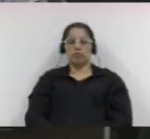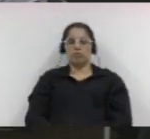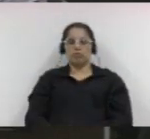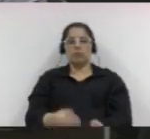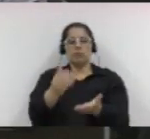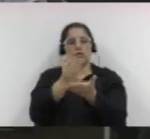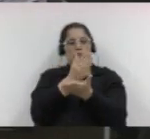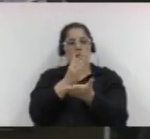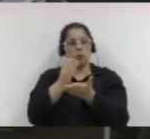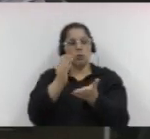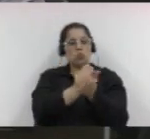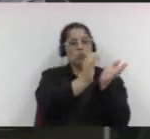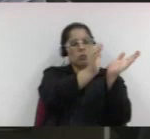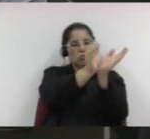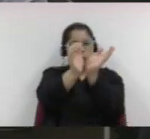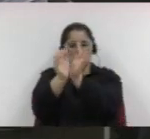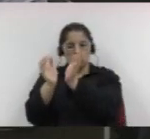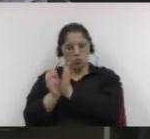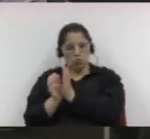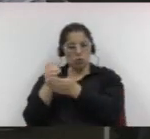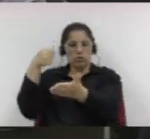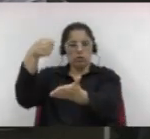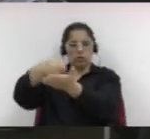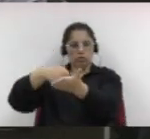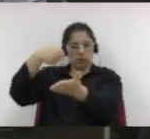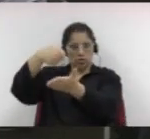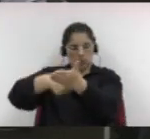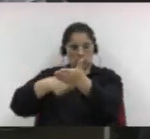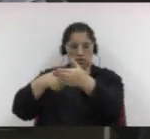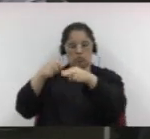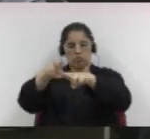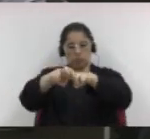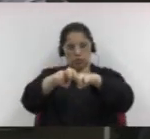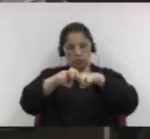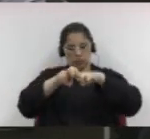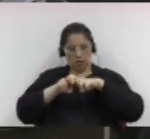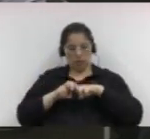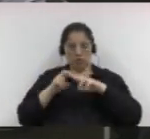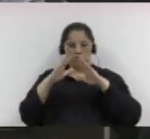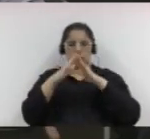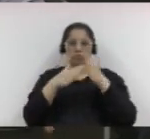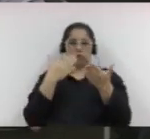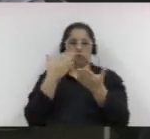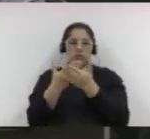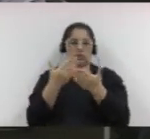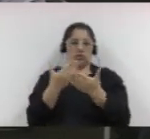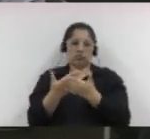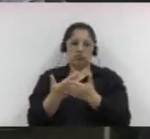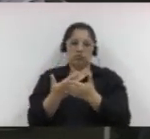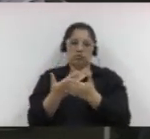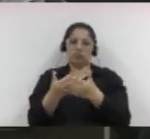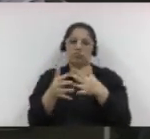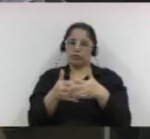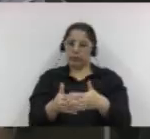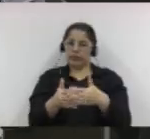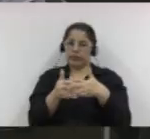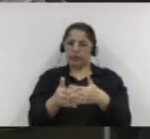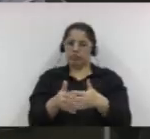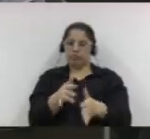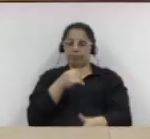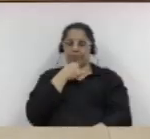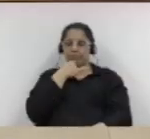aí estão reivindicando pela escola, e não aceite, não dá para aceitar. Agora, tudo ferro e fogo? Lamentável.